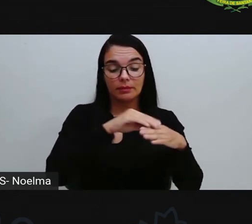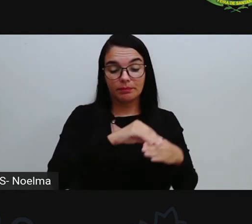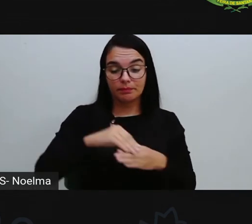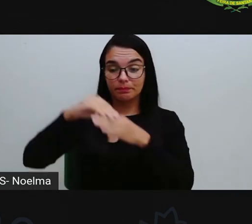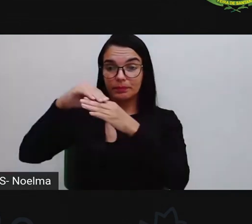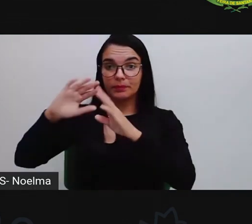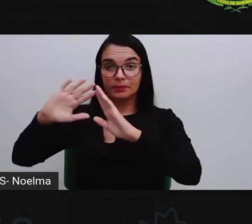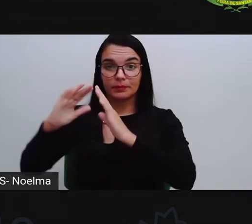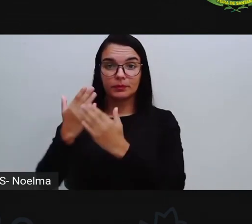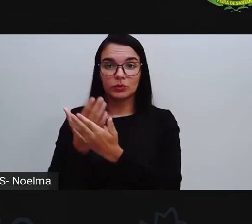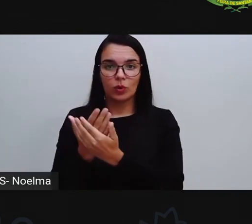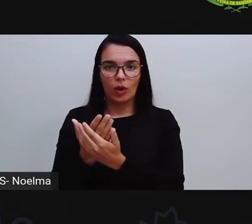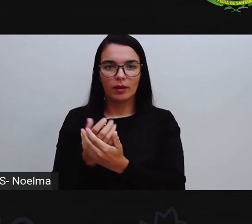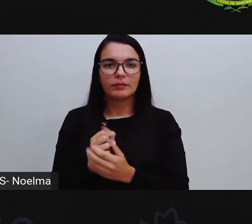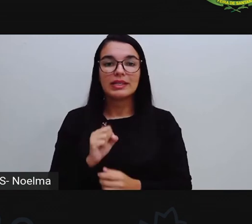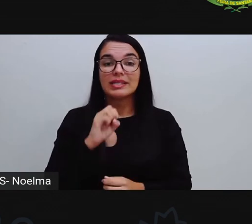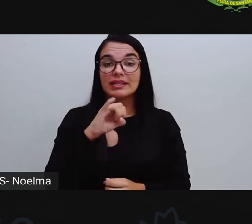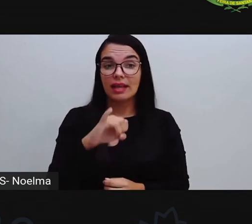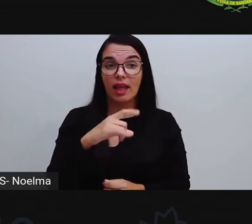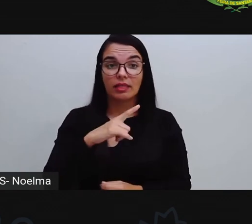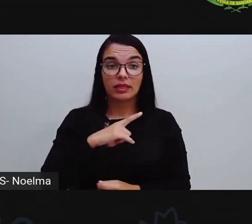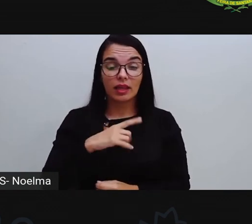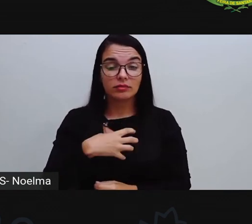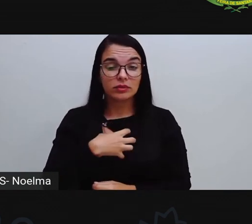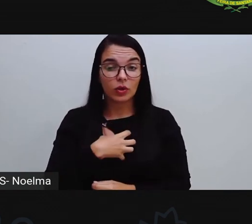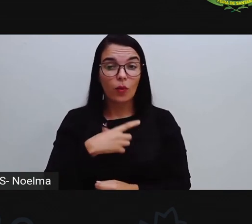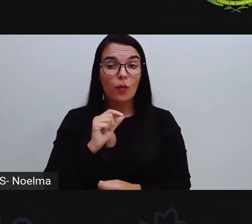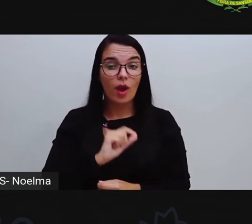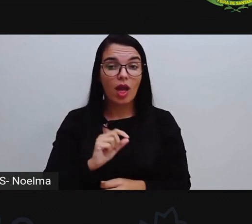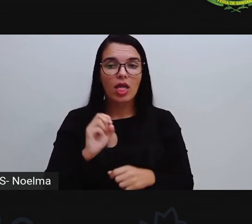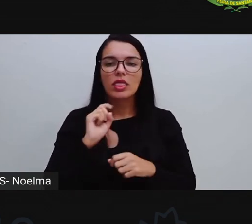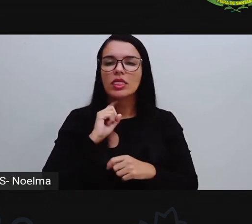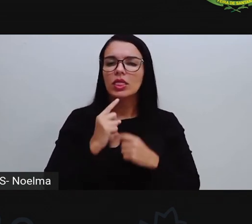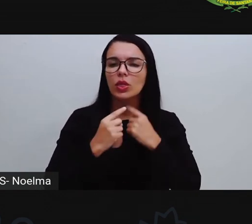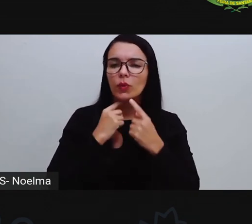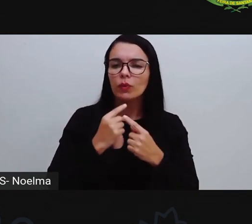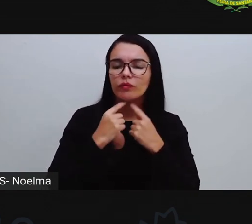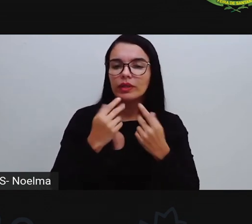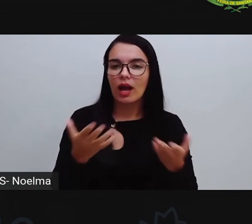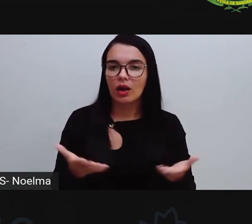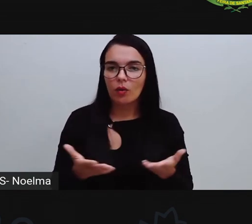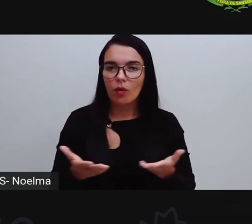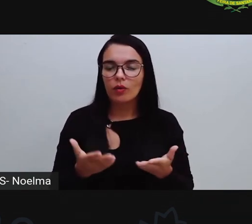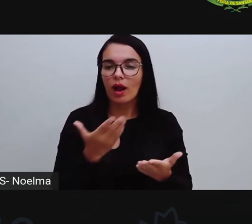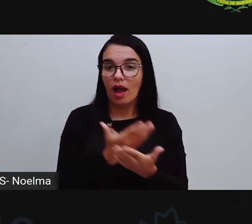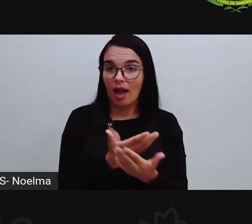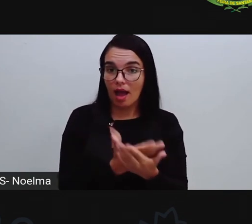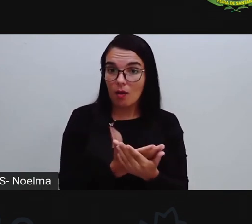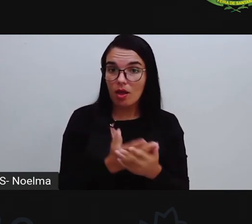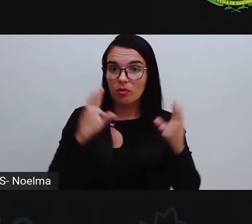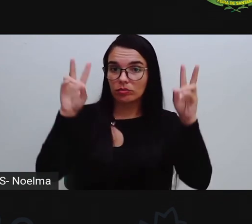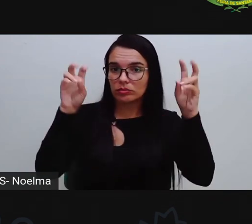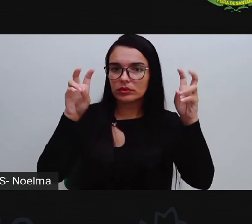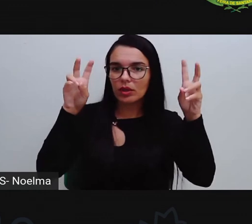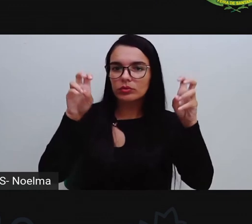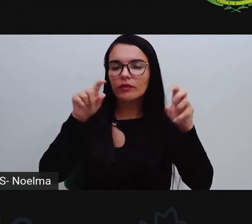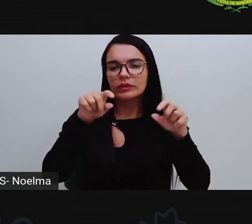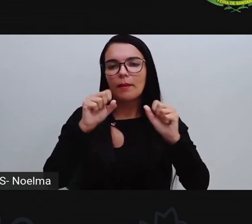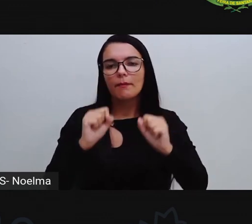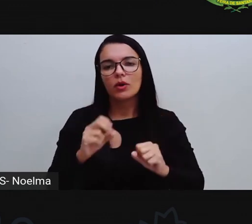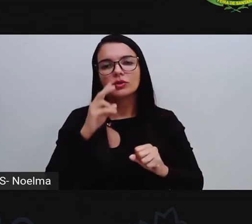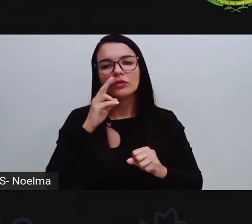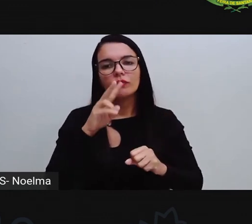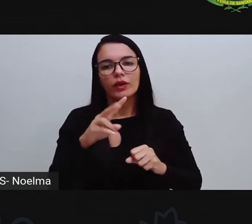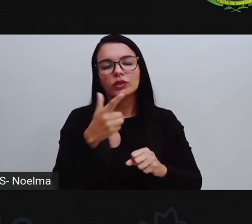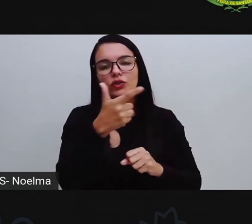nas escolas de vocês se vocês sentirem qualquer dúvida em relação a esse conteúdo vocês podem estar assistindo esse vídeo